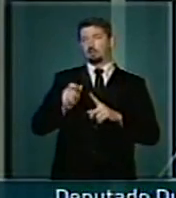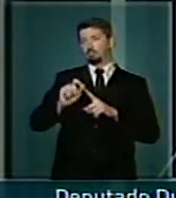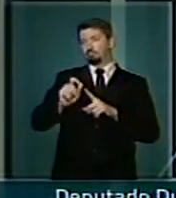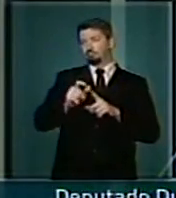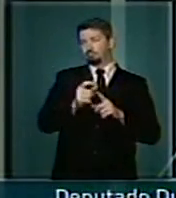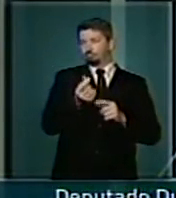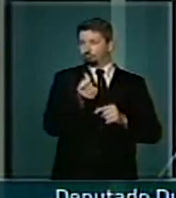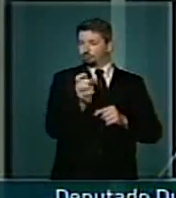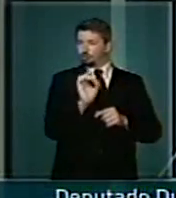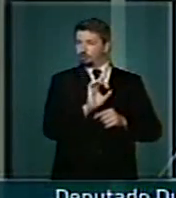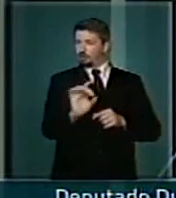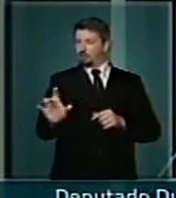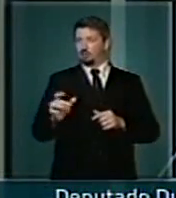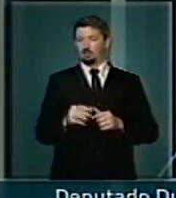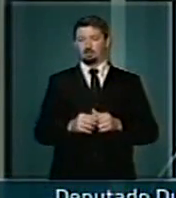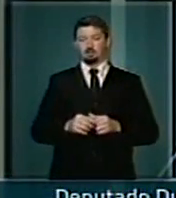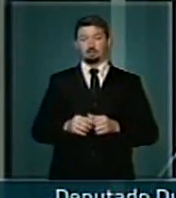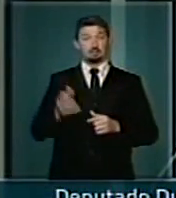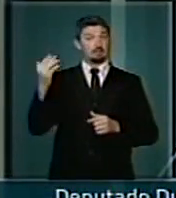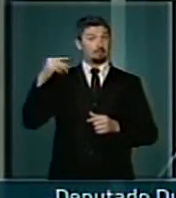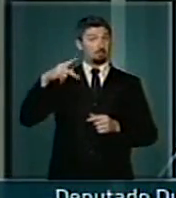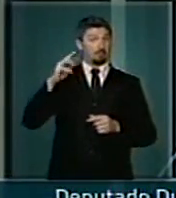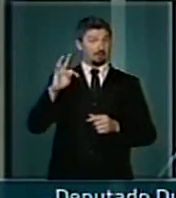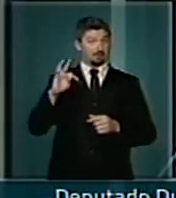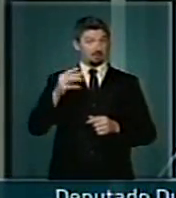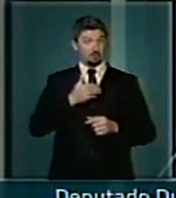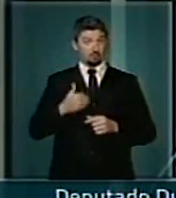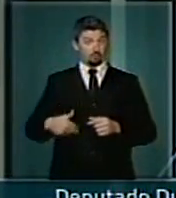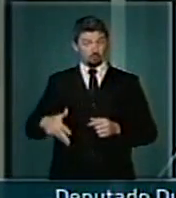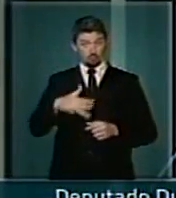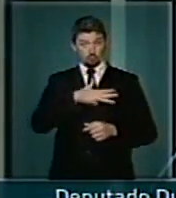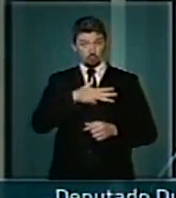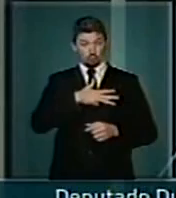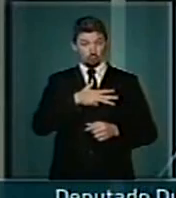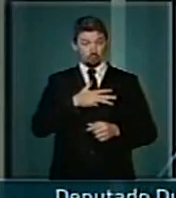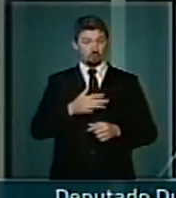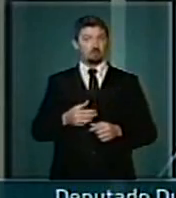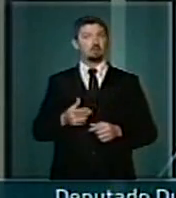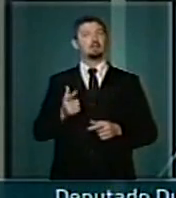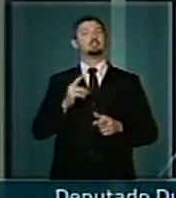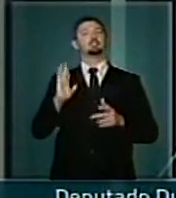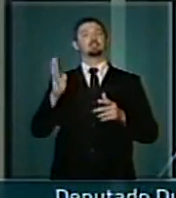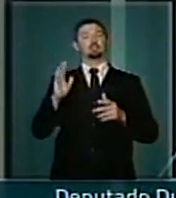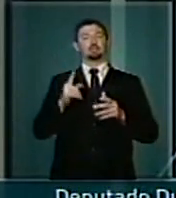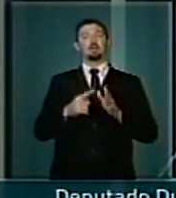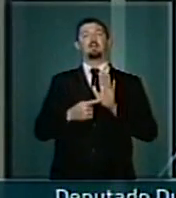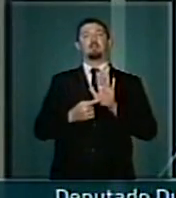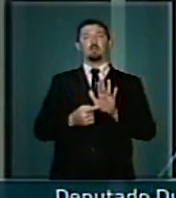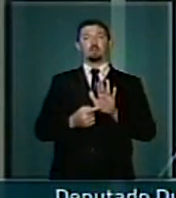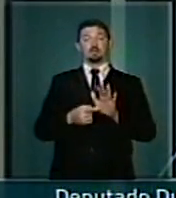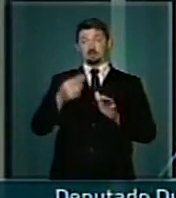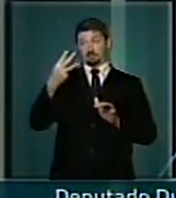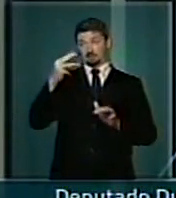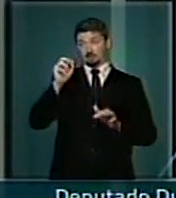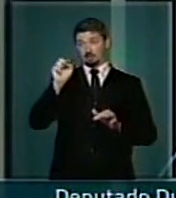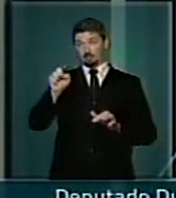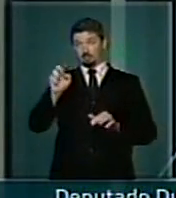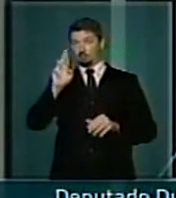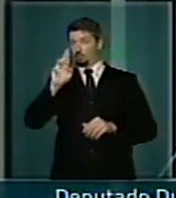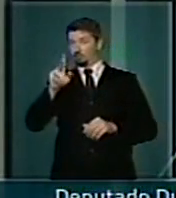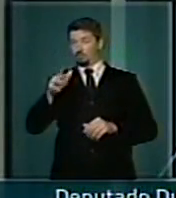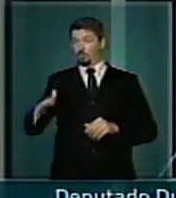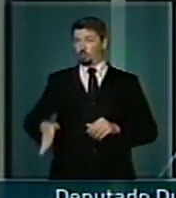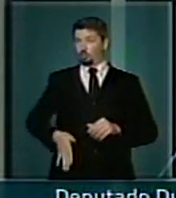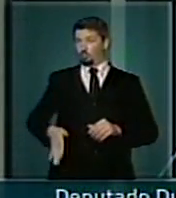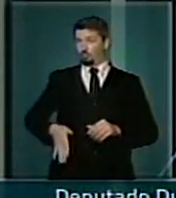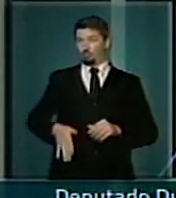mensalinho? O mensalão do PT e do governo Lula nos dá a pista de que os 30 mil não sairiam do